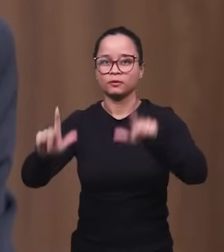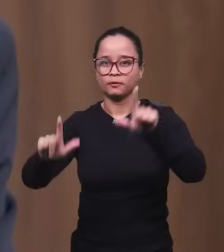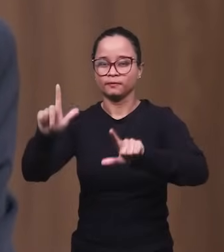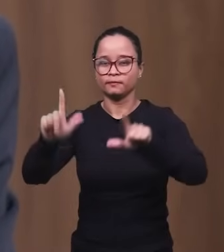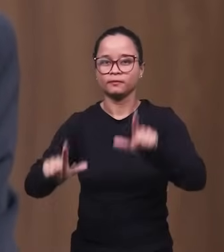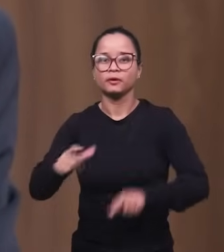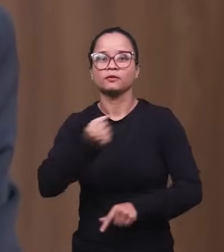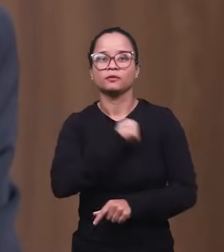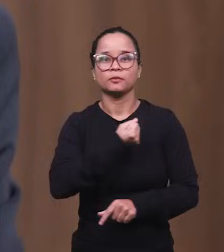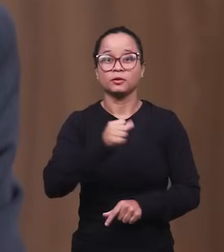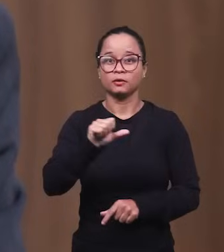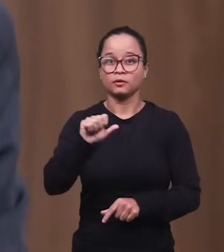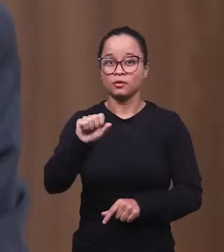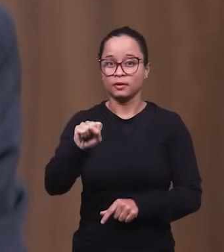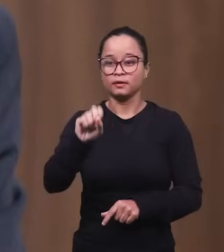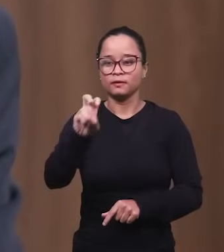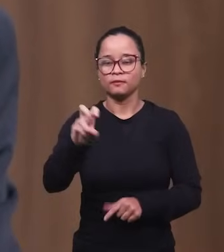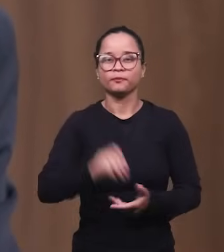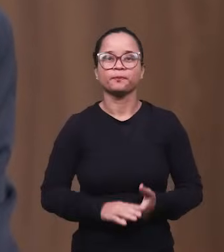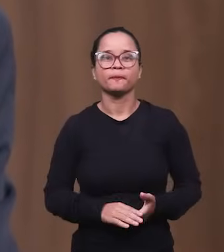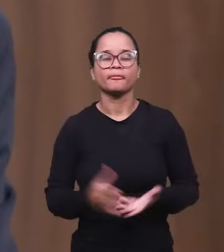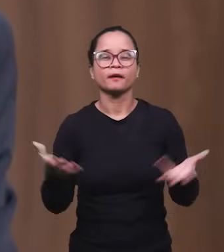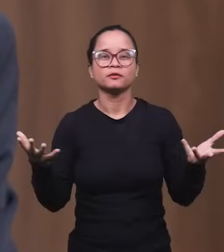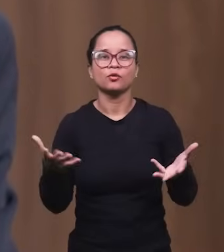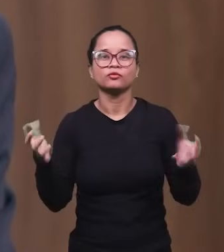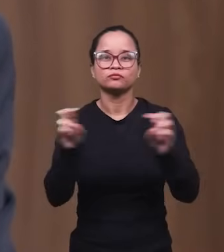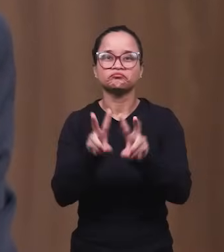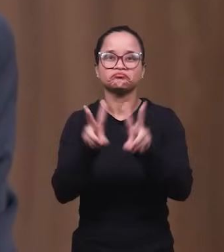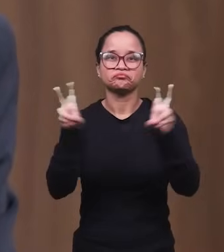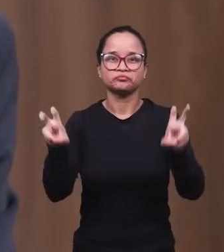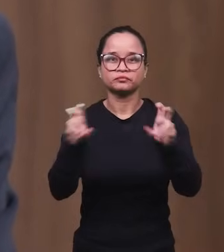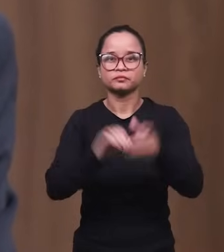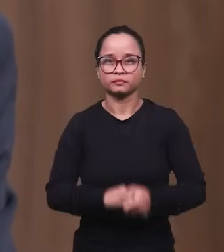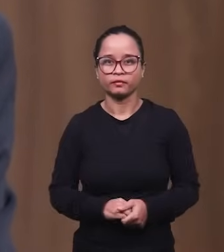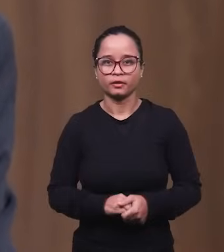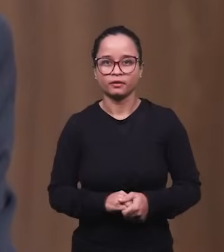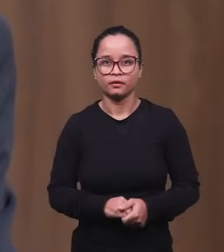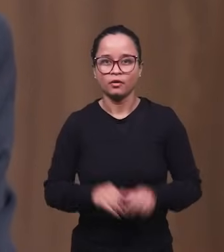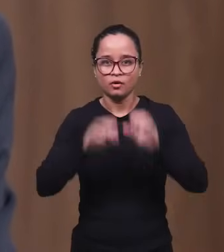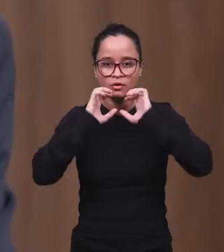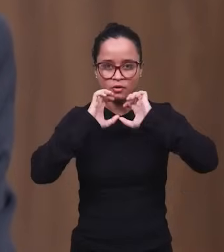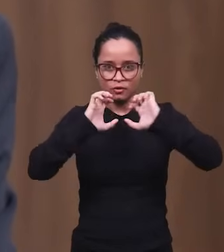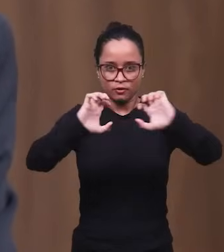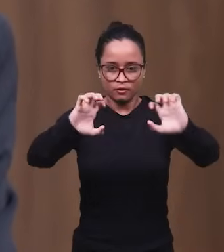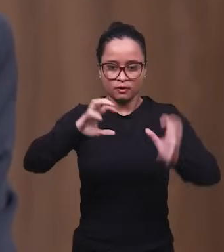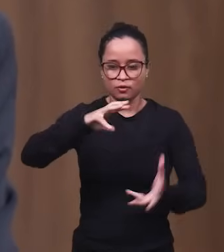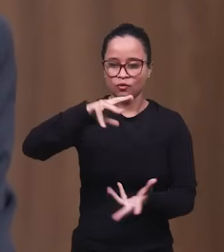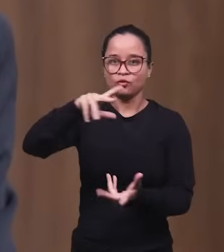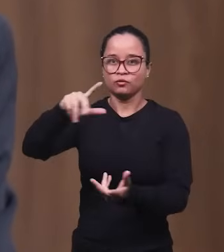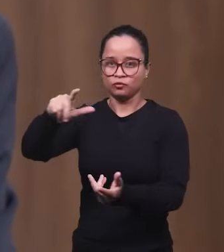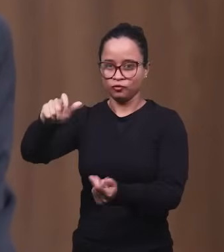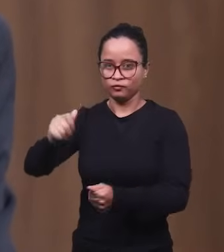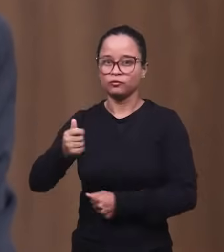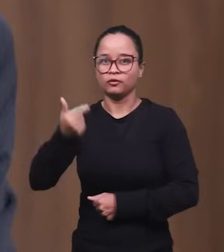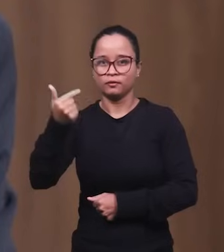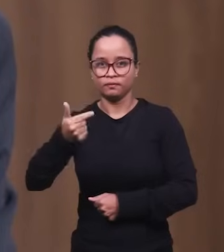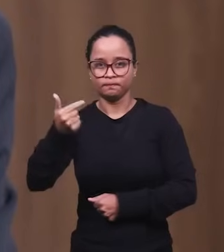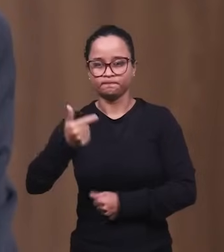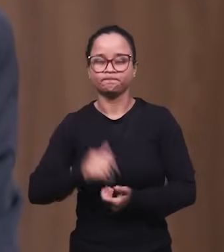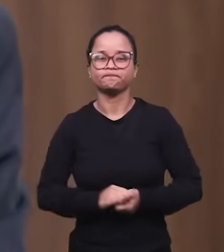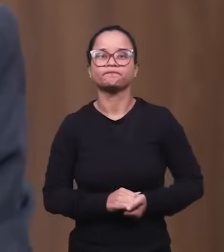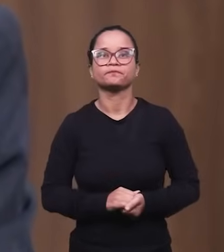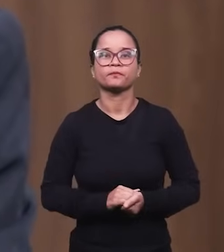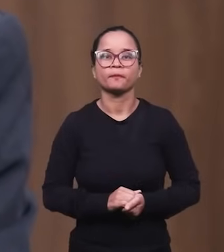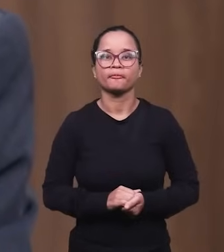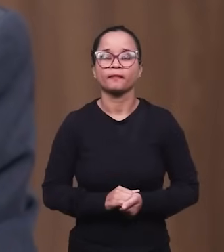85. No episódio de hoje, nós vamos tratar a respeito do assunto o Evangelho em toda a terra, a segunda parte. Eu